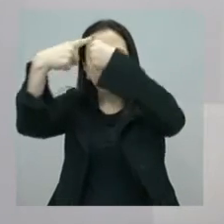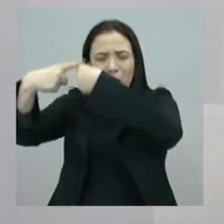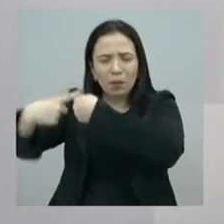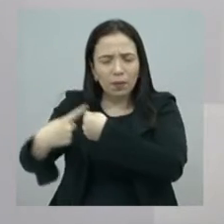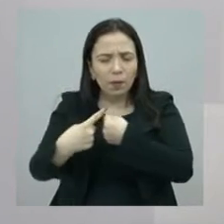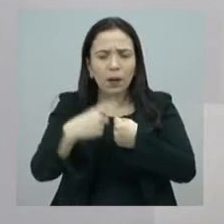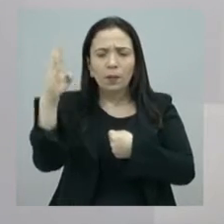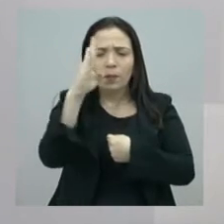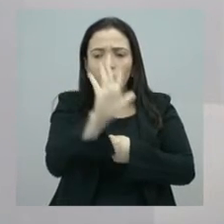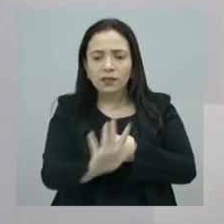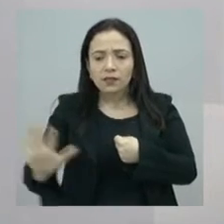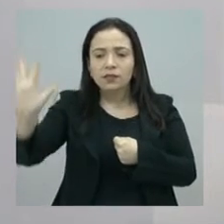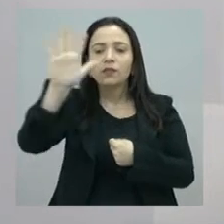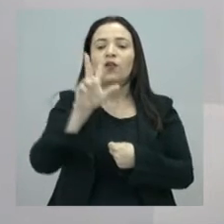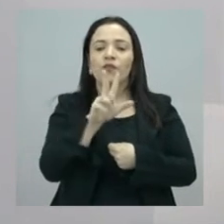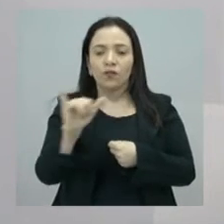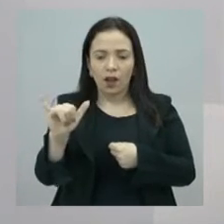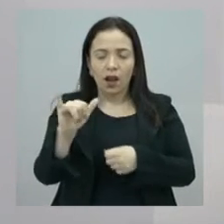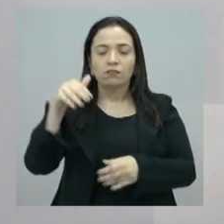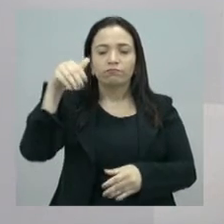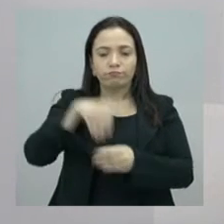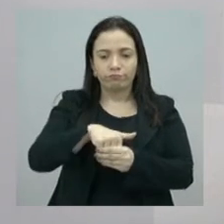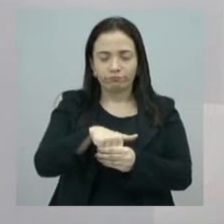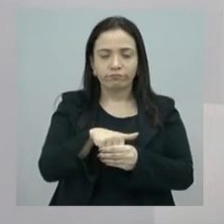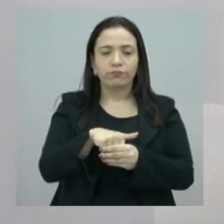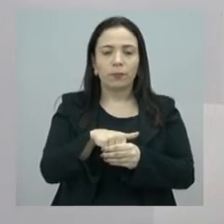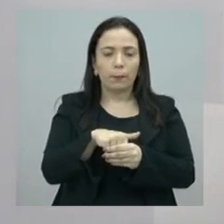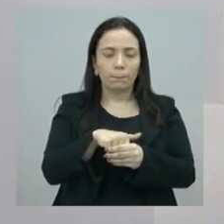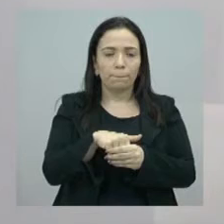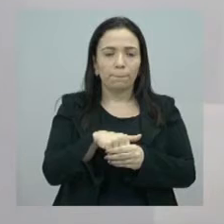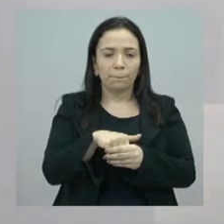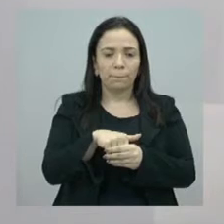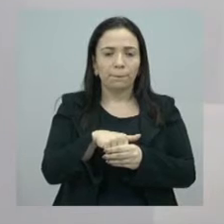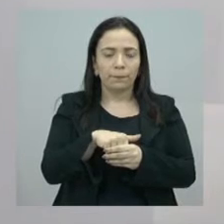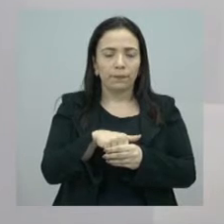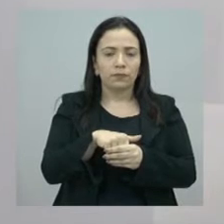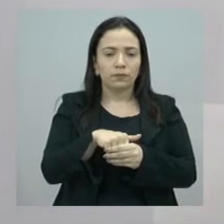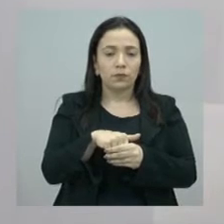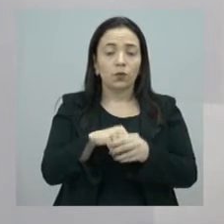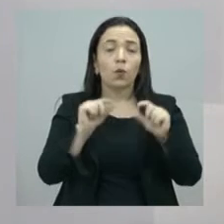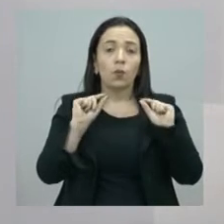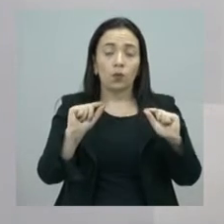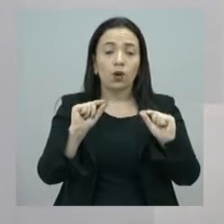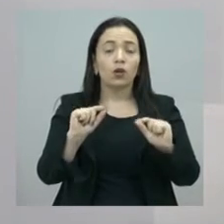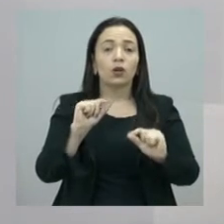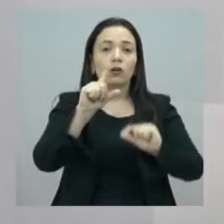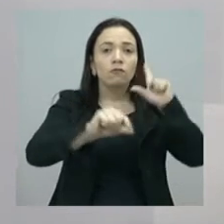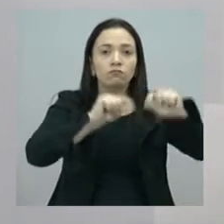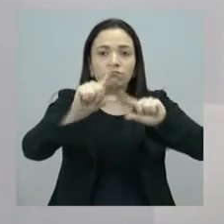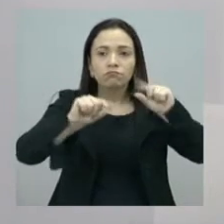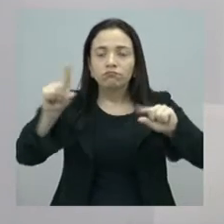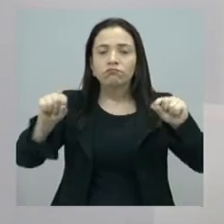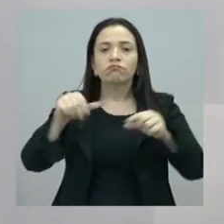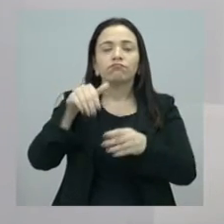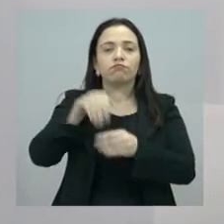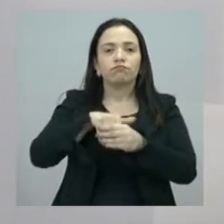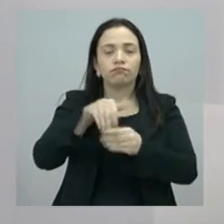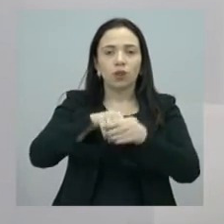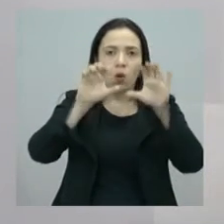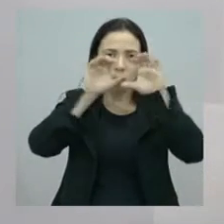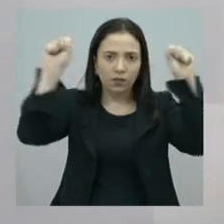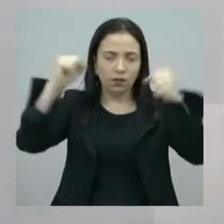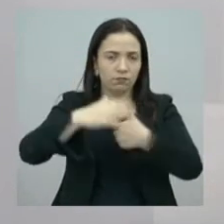estará nessa data realizando o processo de escolha unificado em